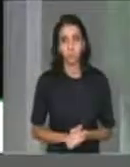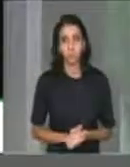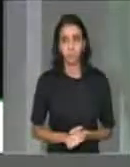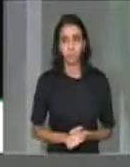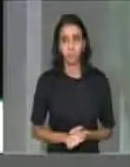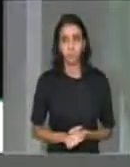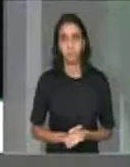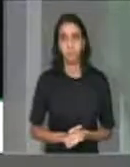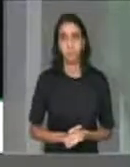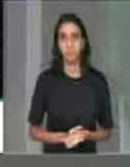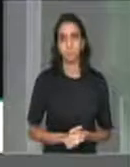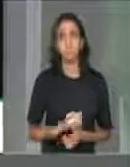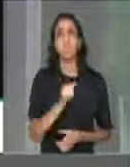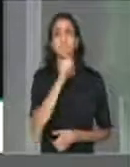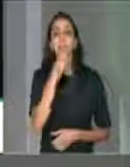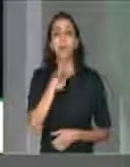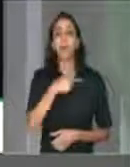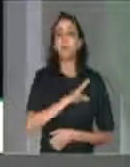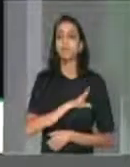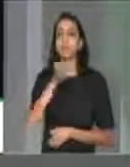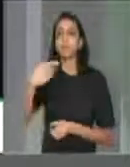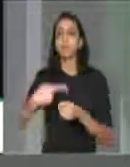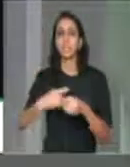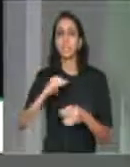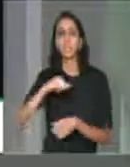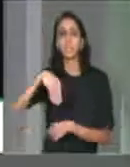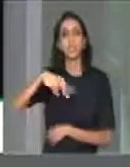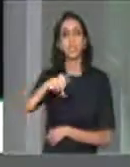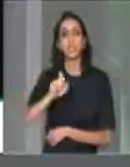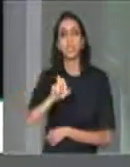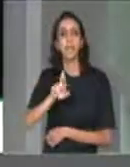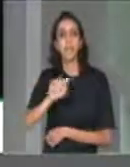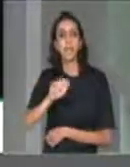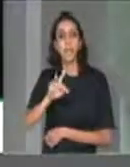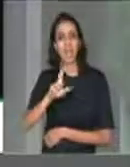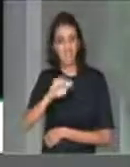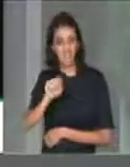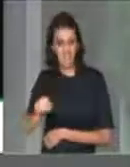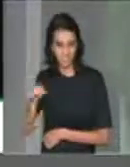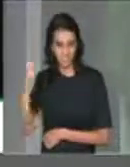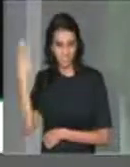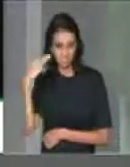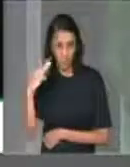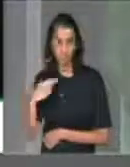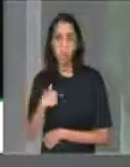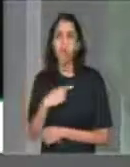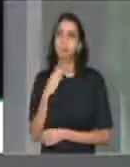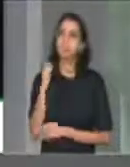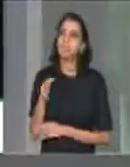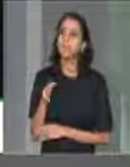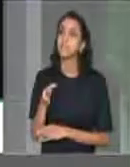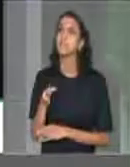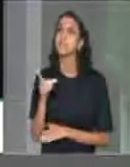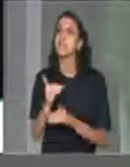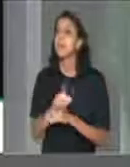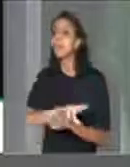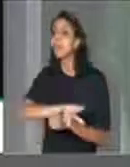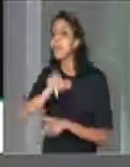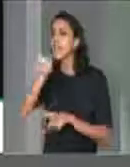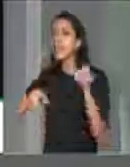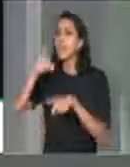se eu vou à Imperatriz no Maranhão, certamente encontrarei alguns milhares e milhares